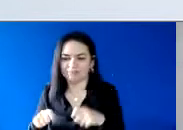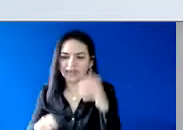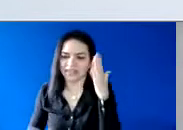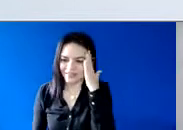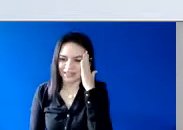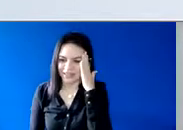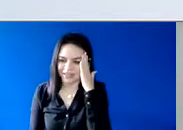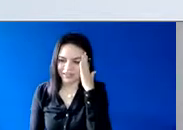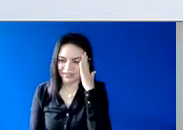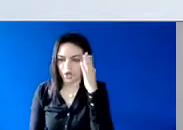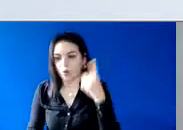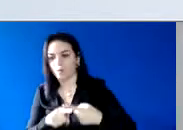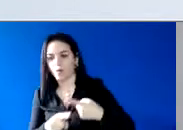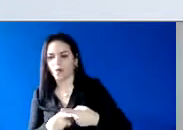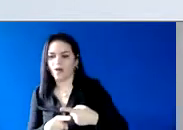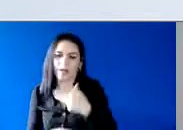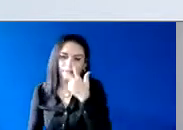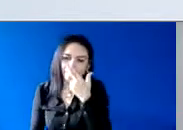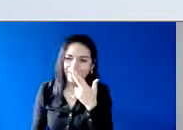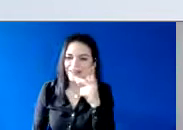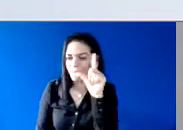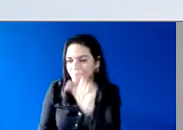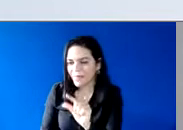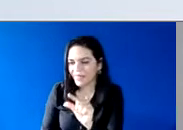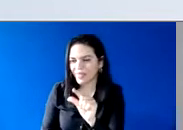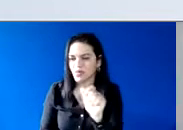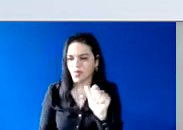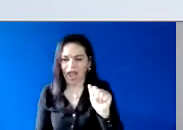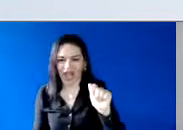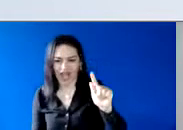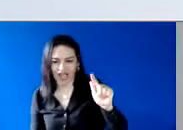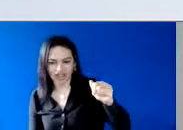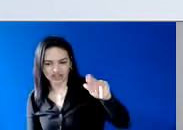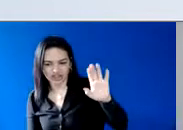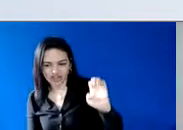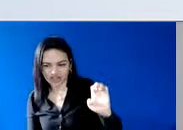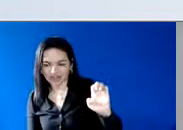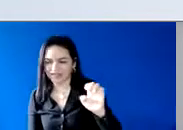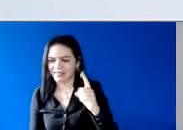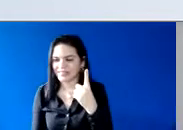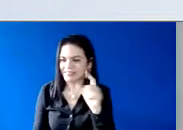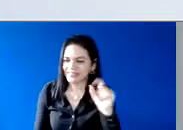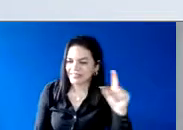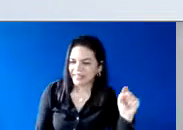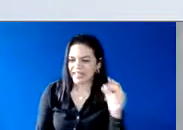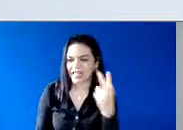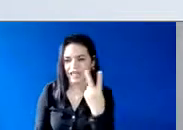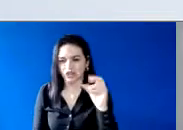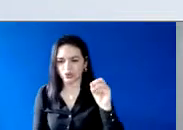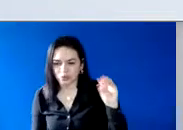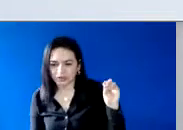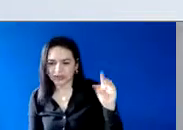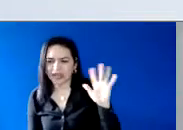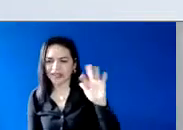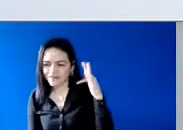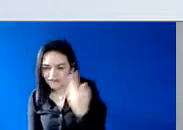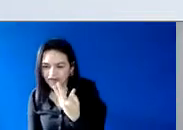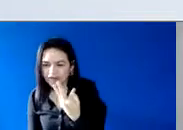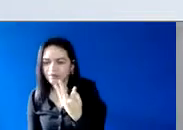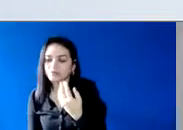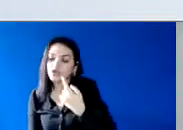Né? Para ele são só 100 famílias, de 100 a 200 famílias. Né? E a gente sabe que digamos assim,